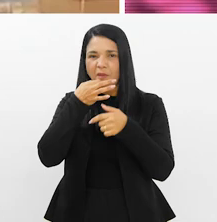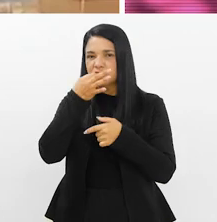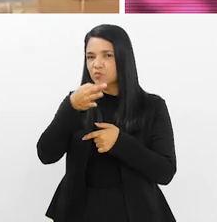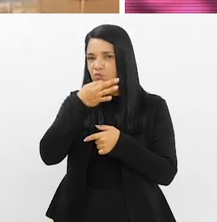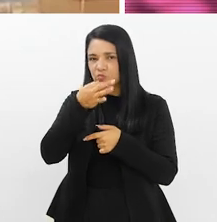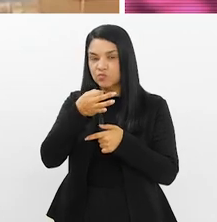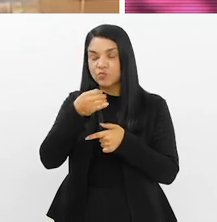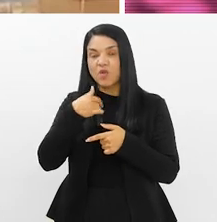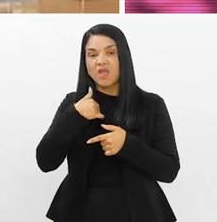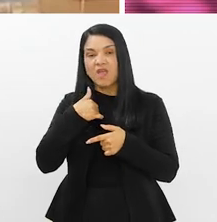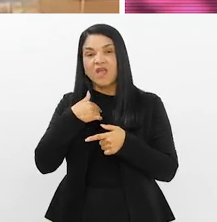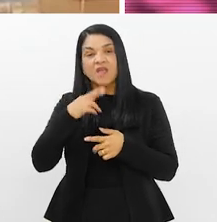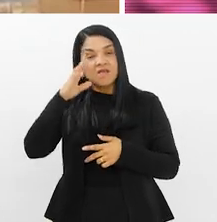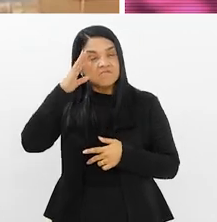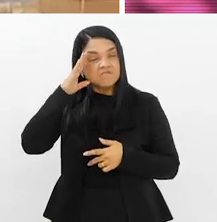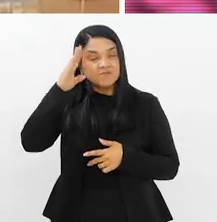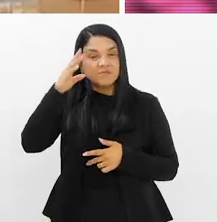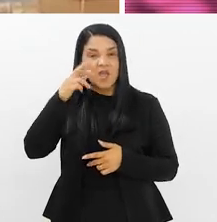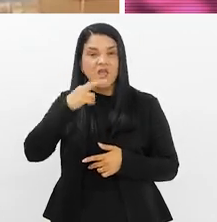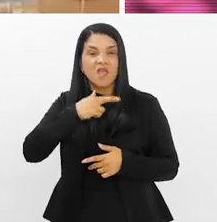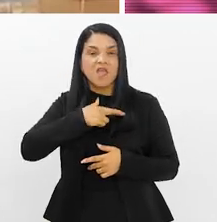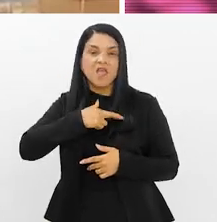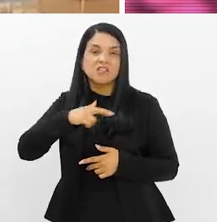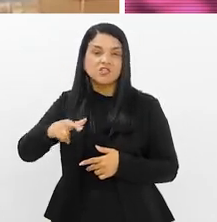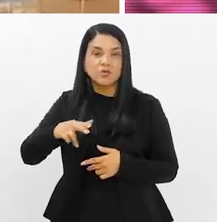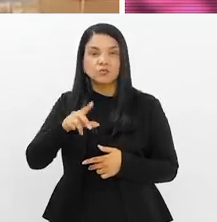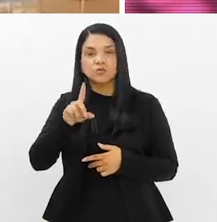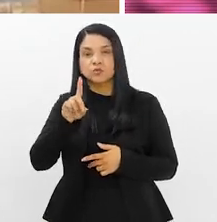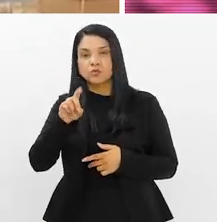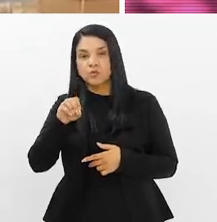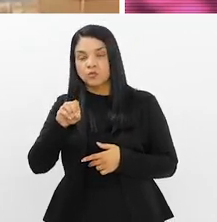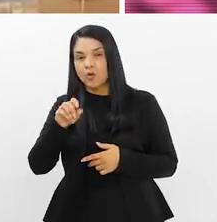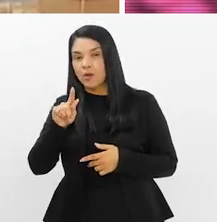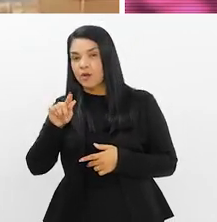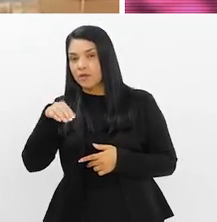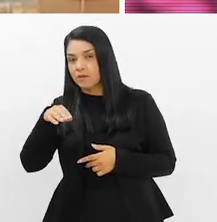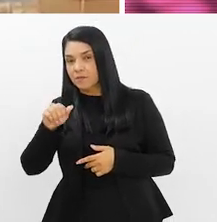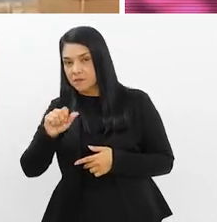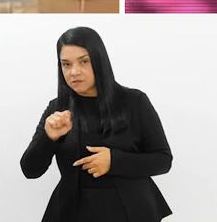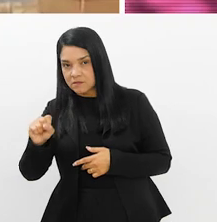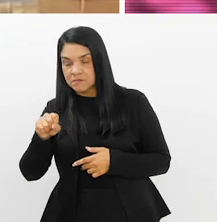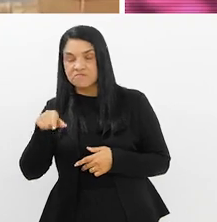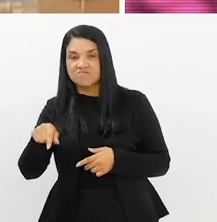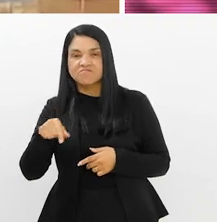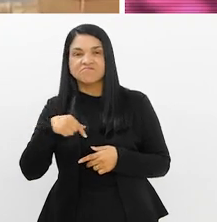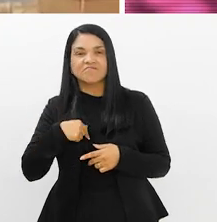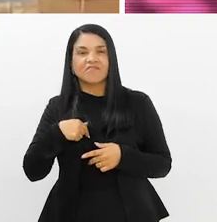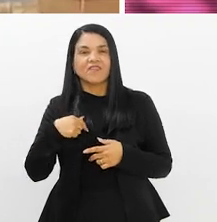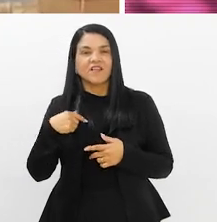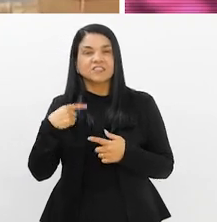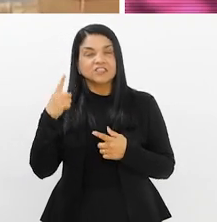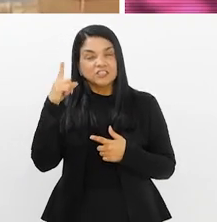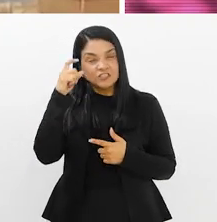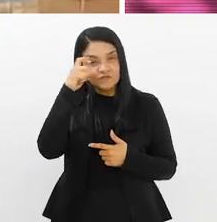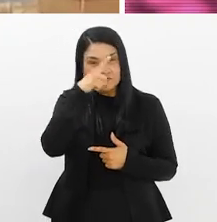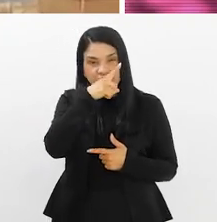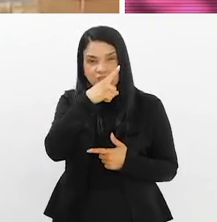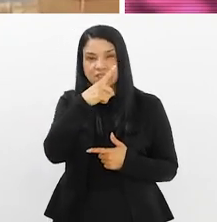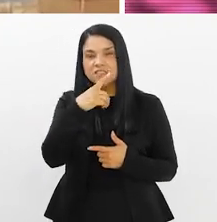né? Não, principalmente quando envolve dogmas religiosos, né? Que são umas coisas